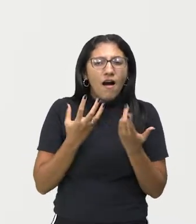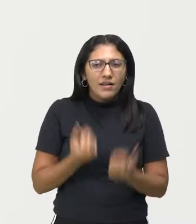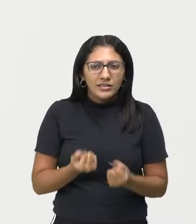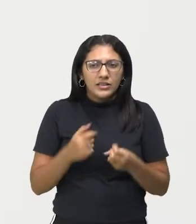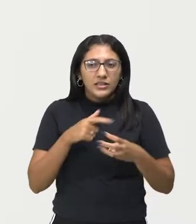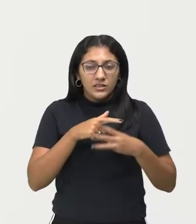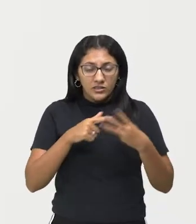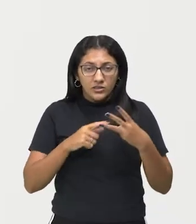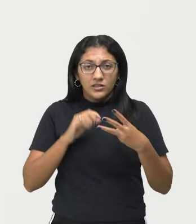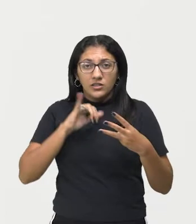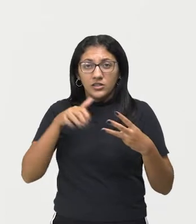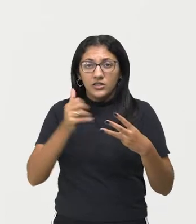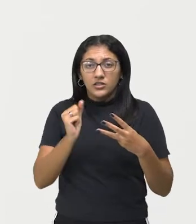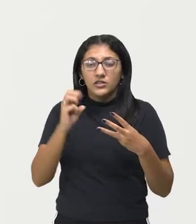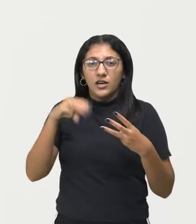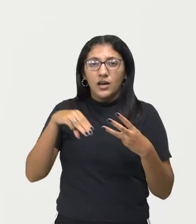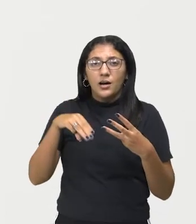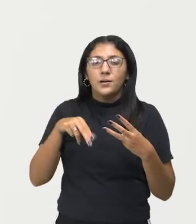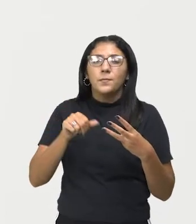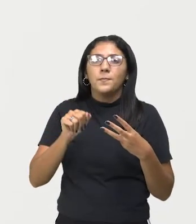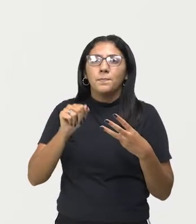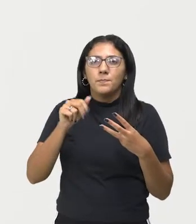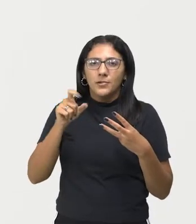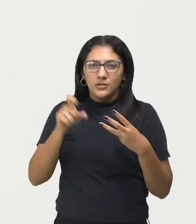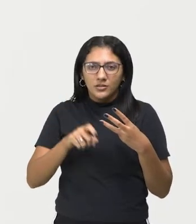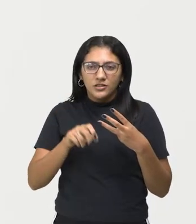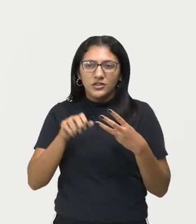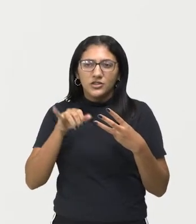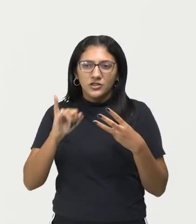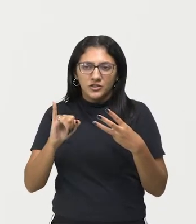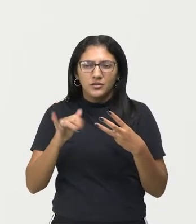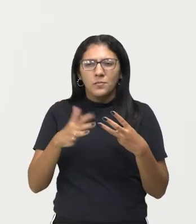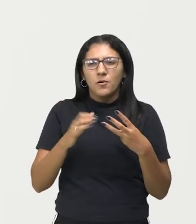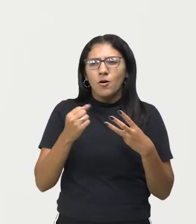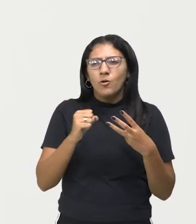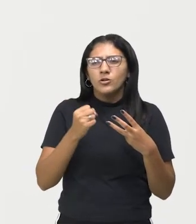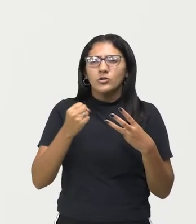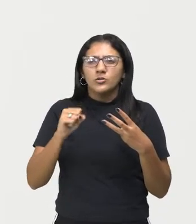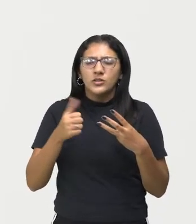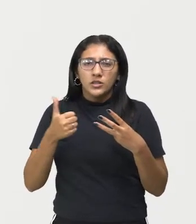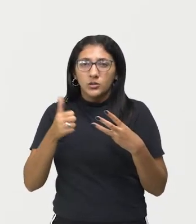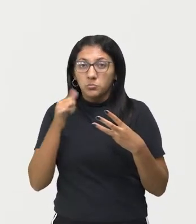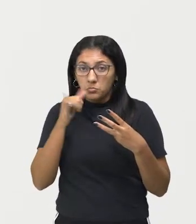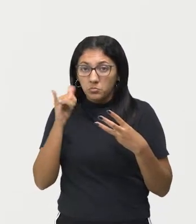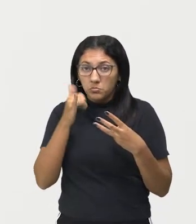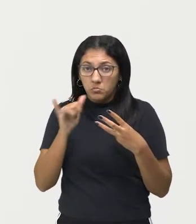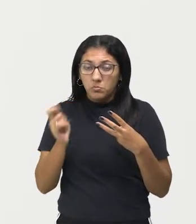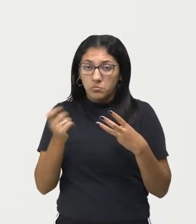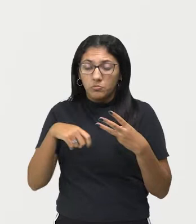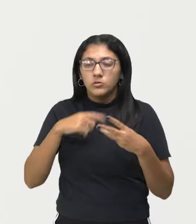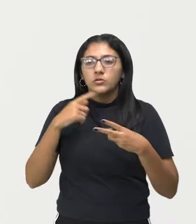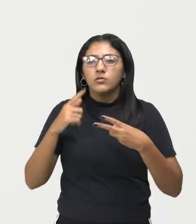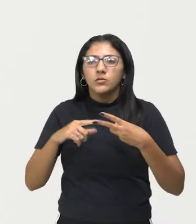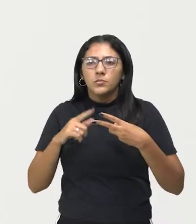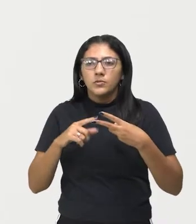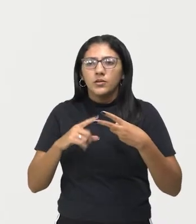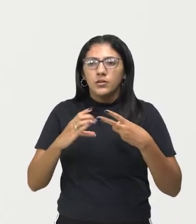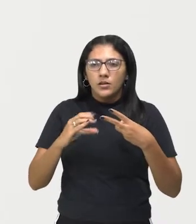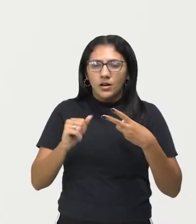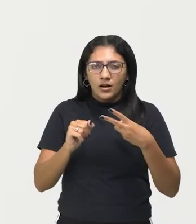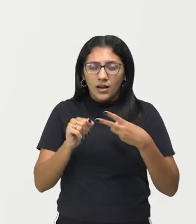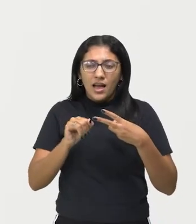a Jamanchim, que vai ser produtora de 881 megawatts de potência, a Cachoeira do Caí